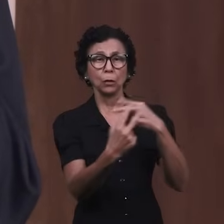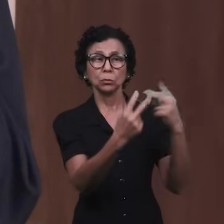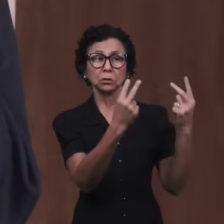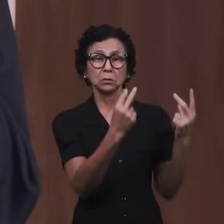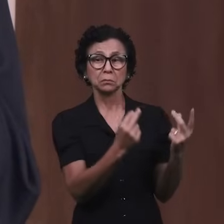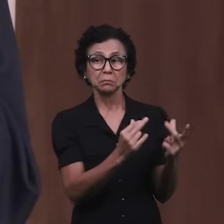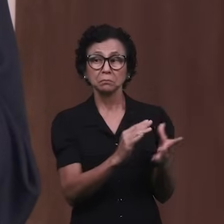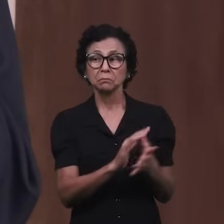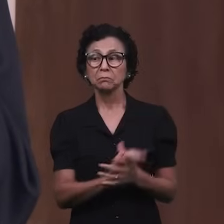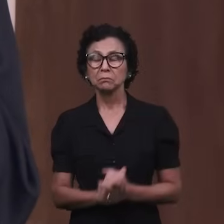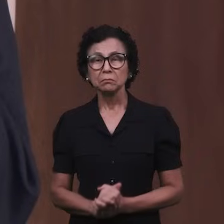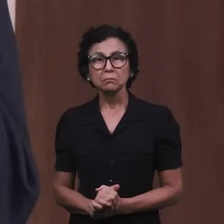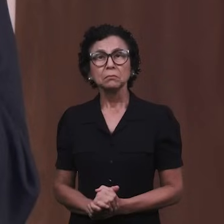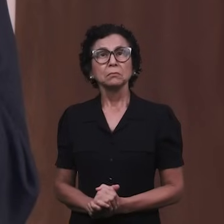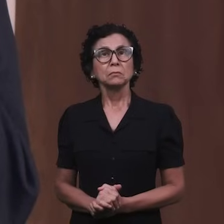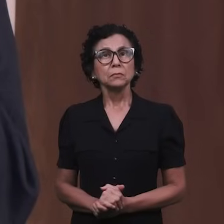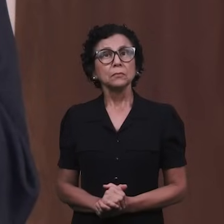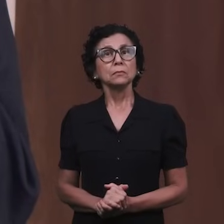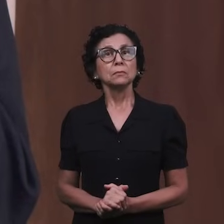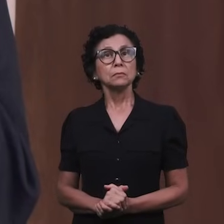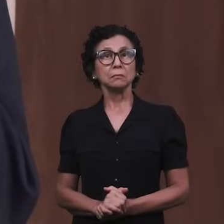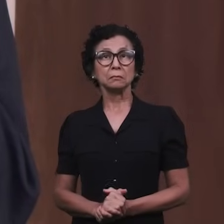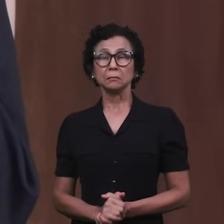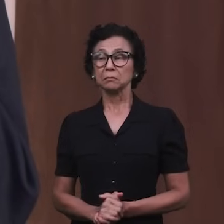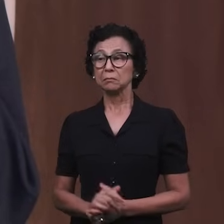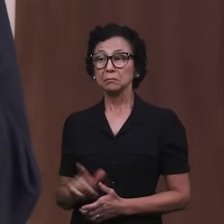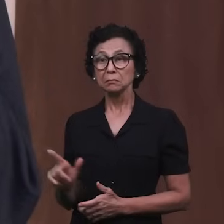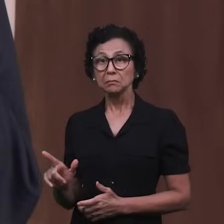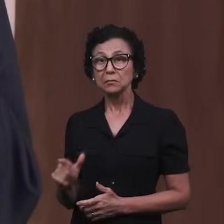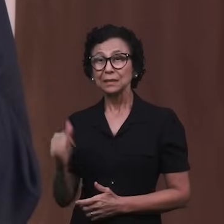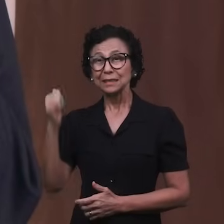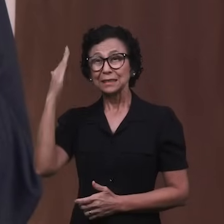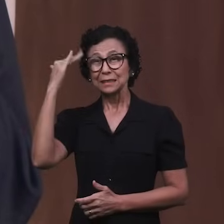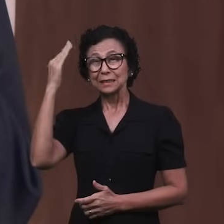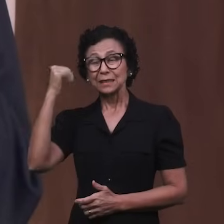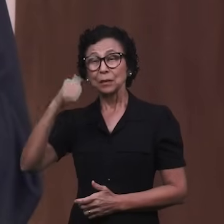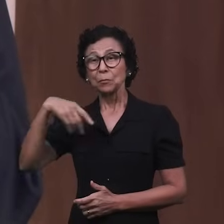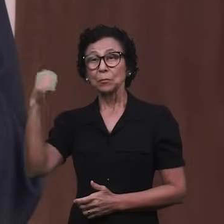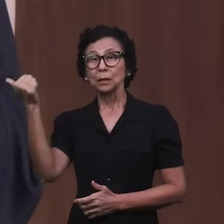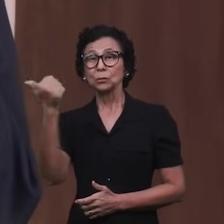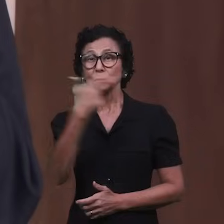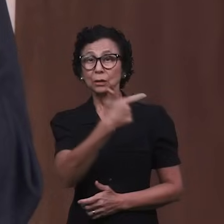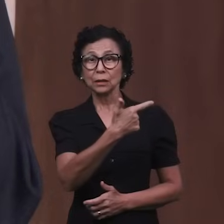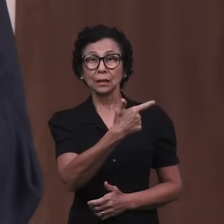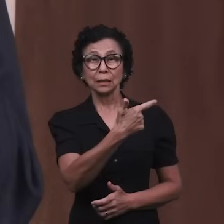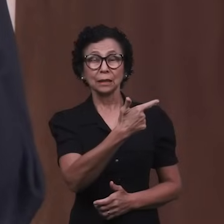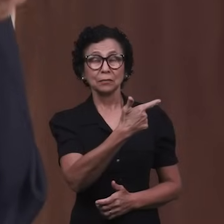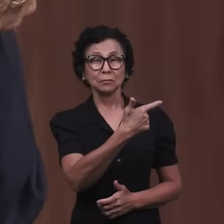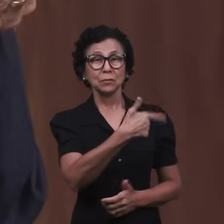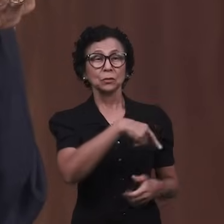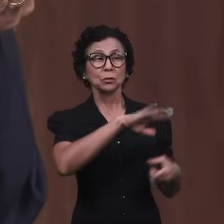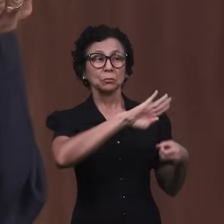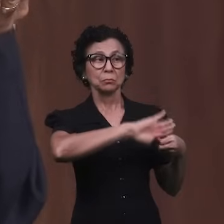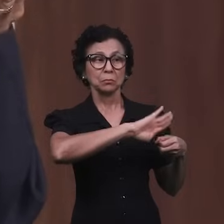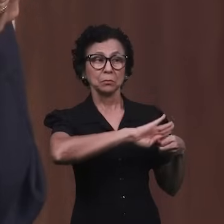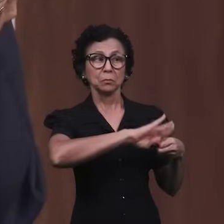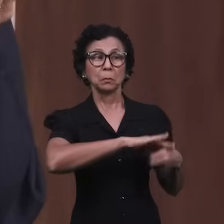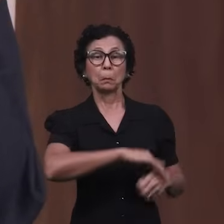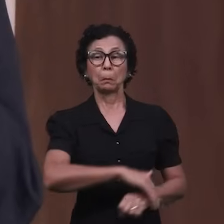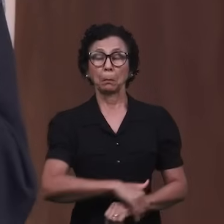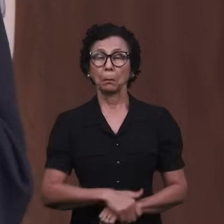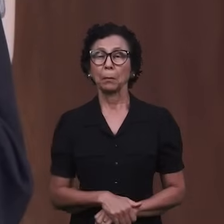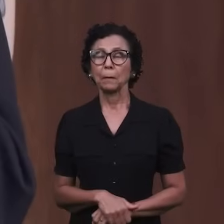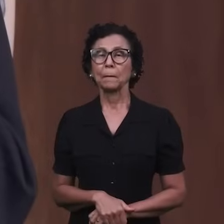com cerca aí de 20 anos e foram considerados mais sábios do que os sábios de Babilônia.